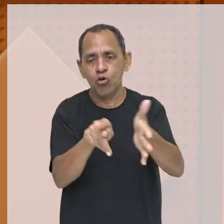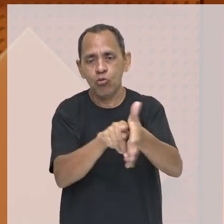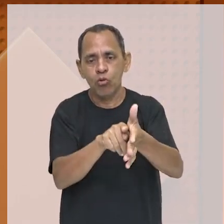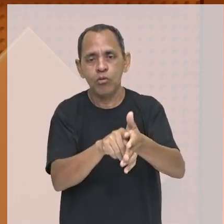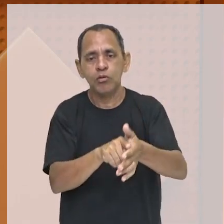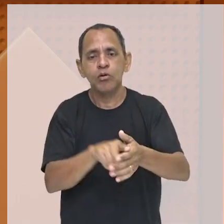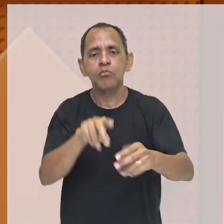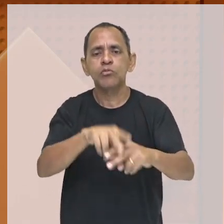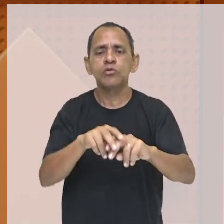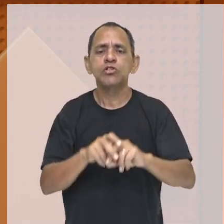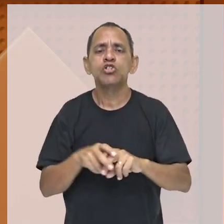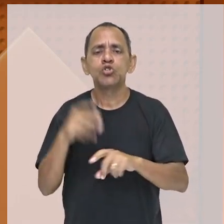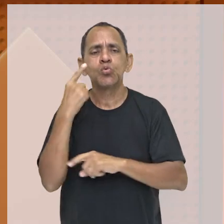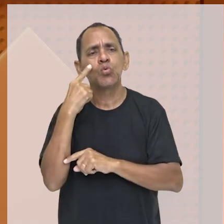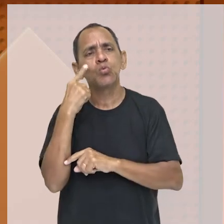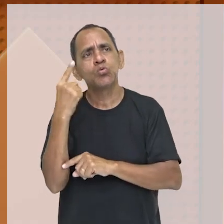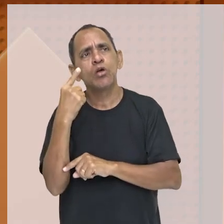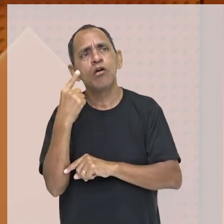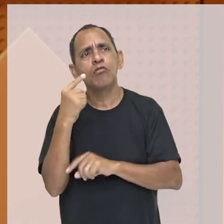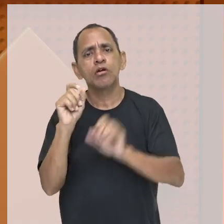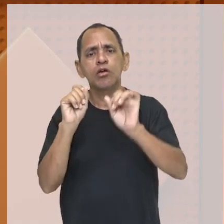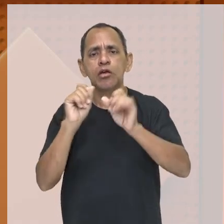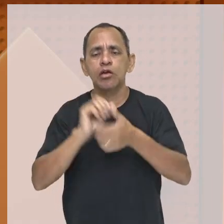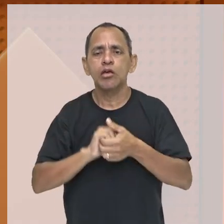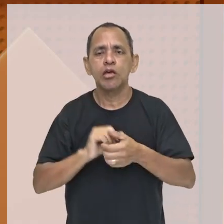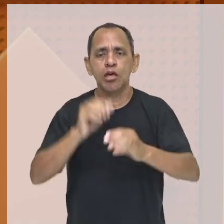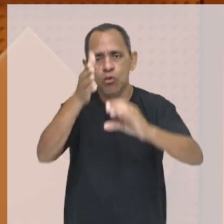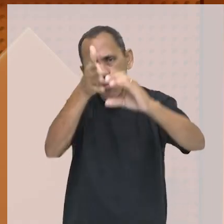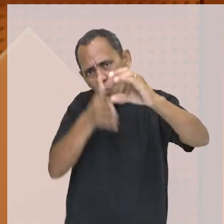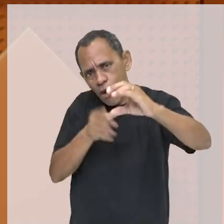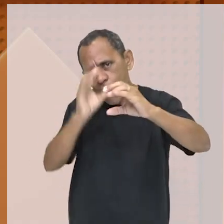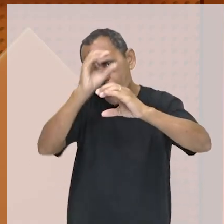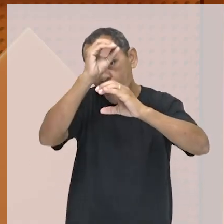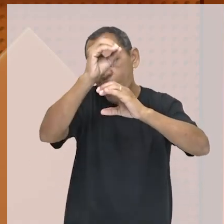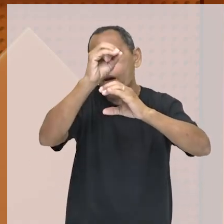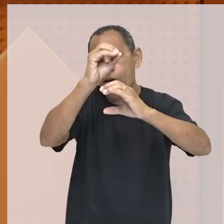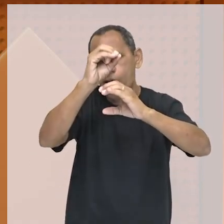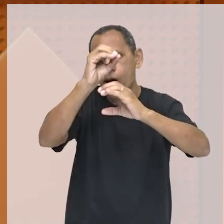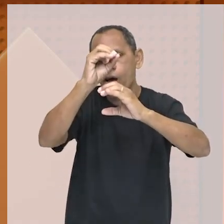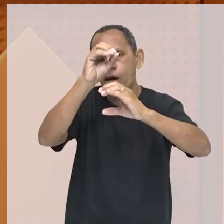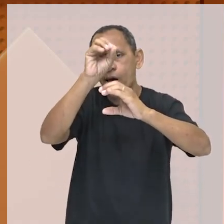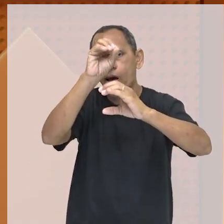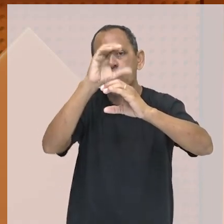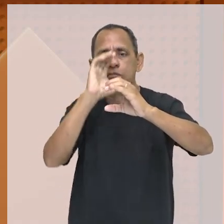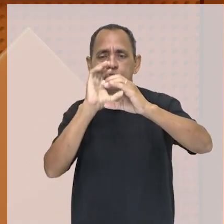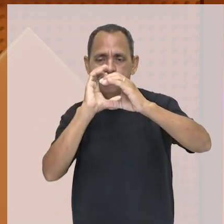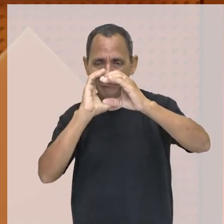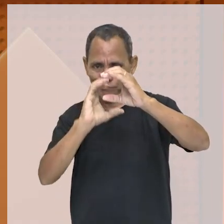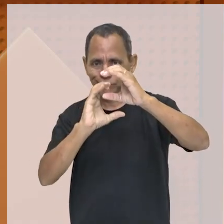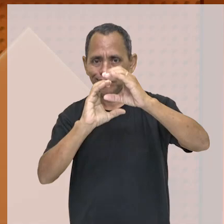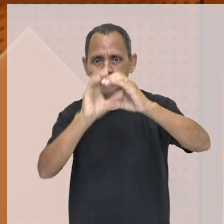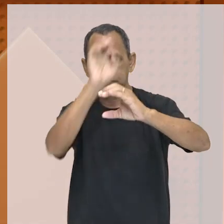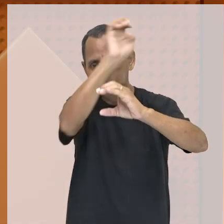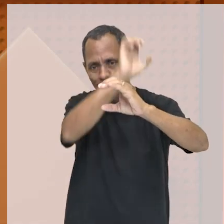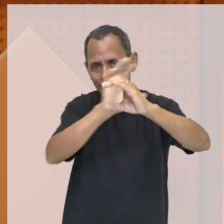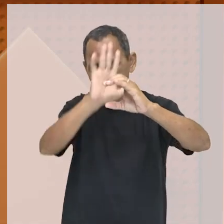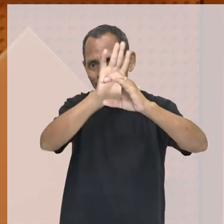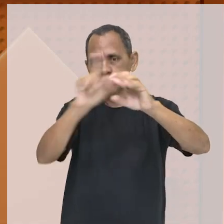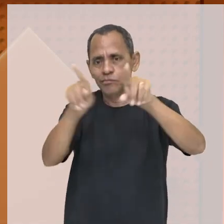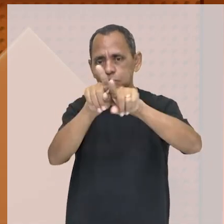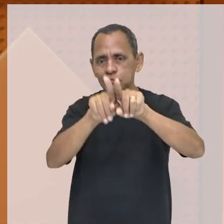um planisfério, o padrão é que o meridiano zero fique no centro, e aí a Europa lá está no centro. Tudo